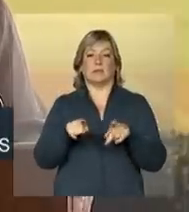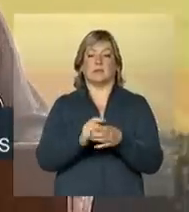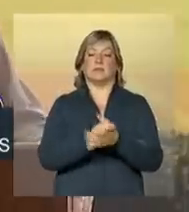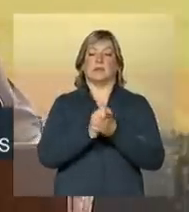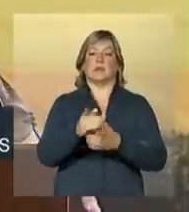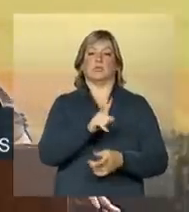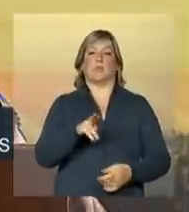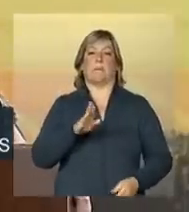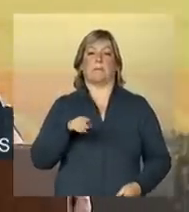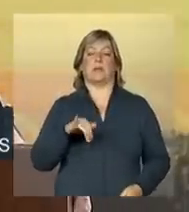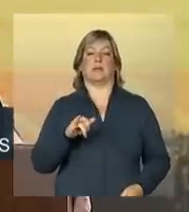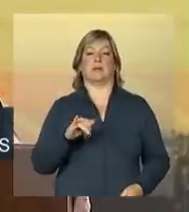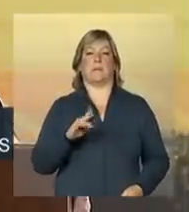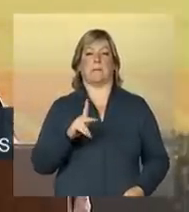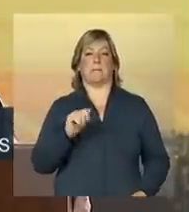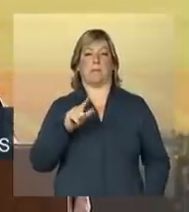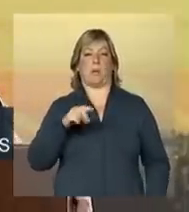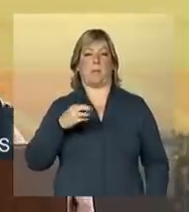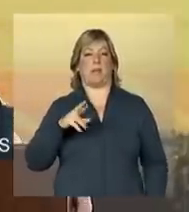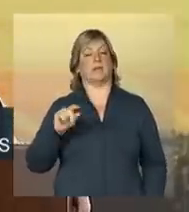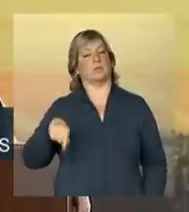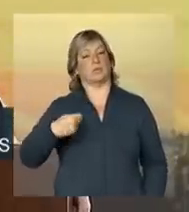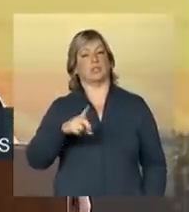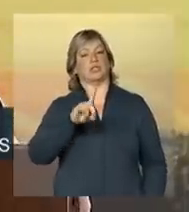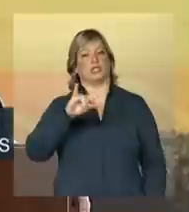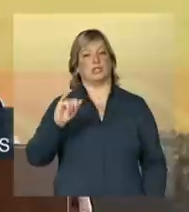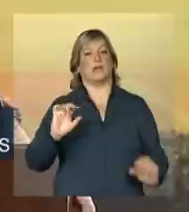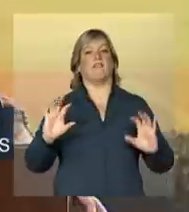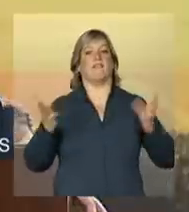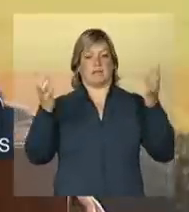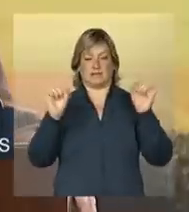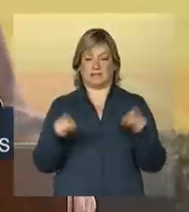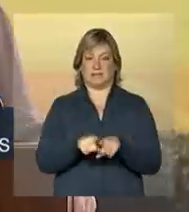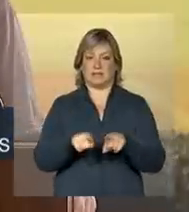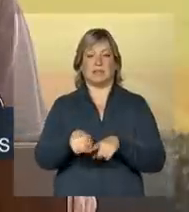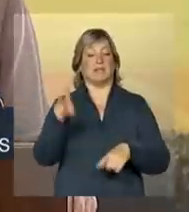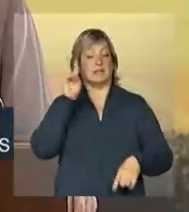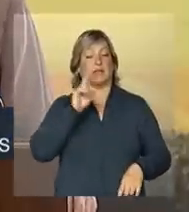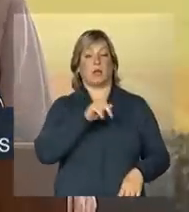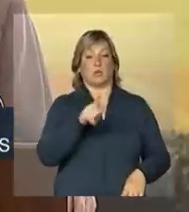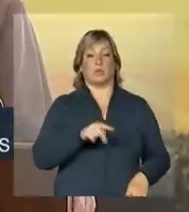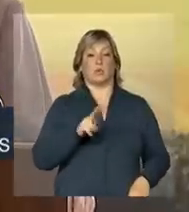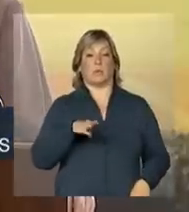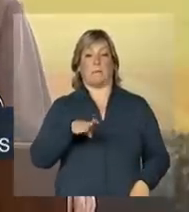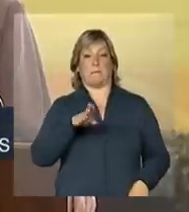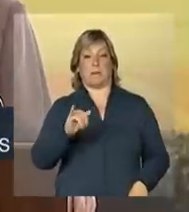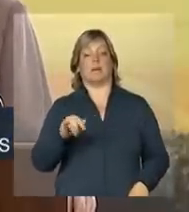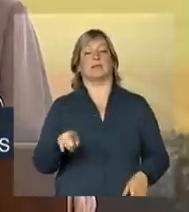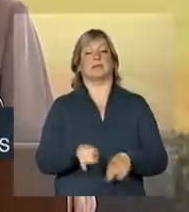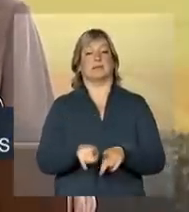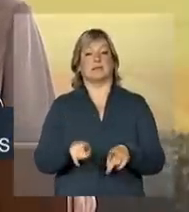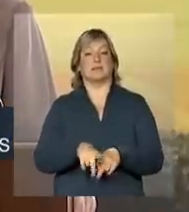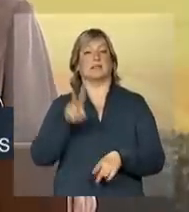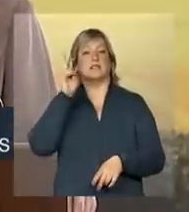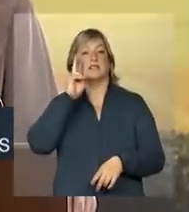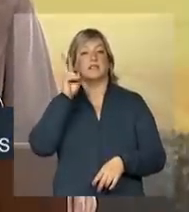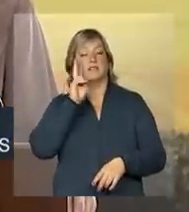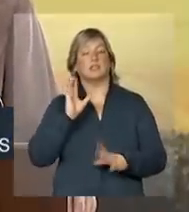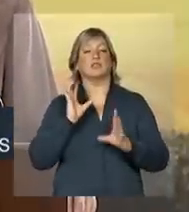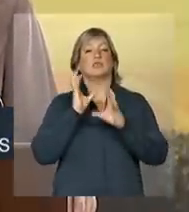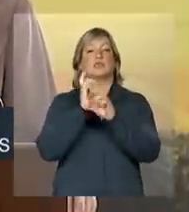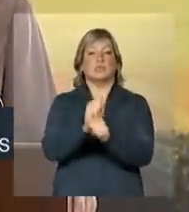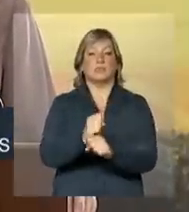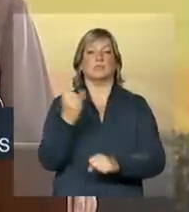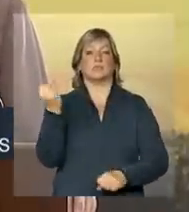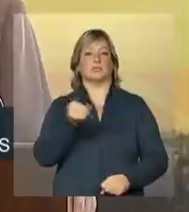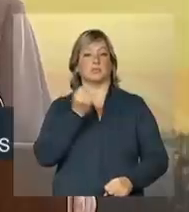zumbidos Palmares o Zumbi dos Palmares entrou PR histria PR noa hisa como